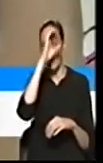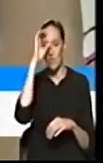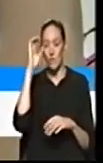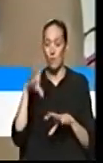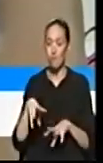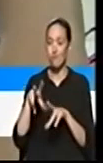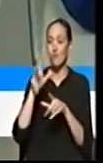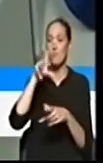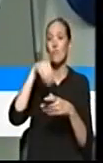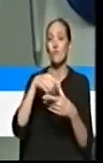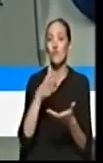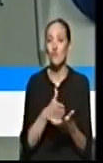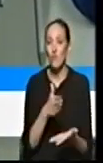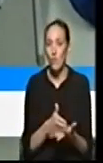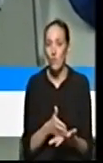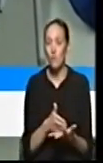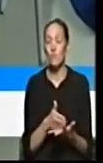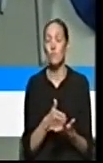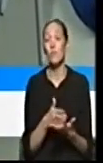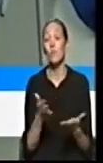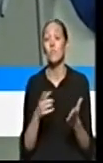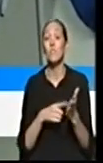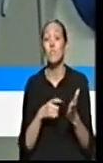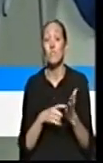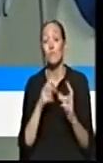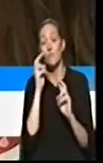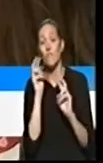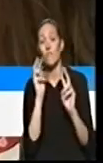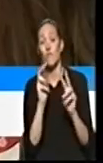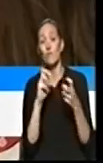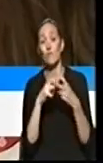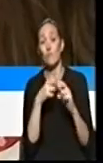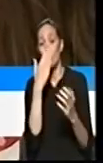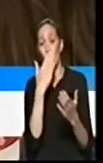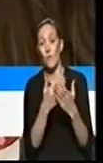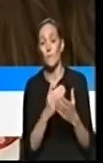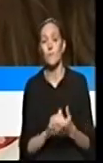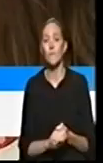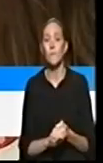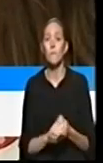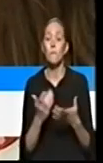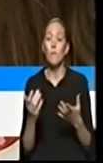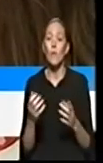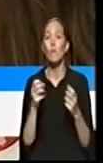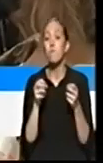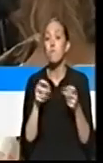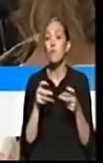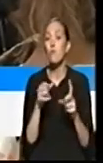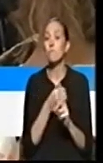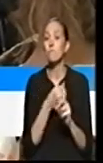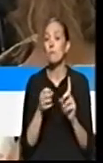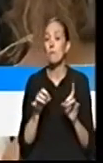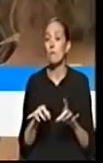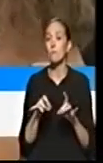contexto educativo. Aquilo que precisamos é, como diz, de olhar os problemas de frente. A prevenção do bullying foi outra das temáticas em